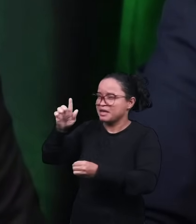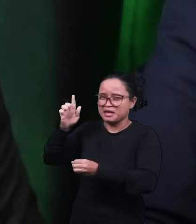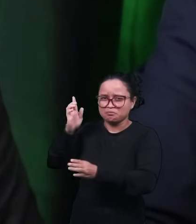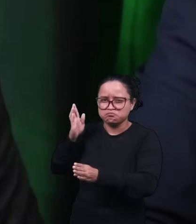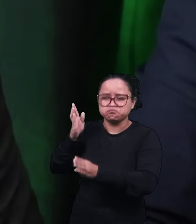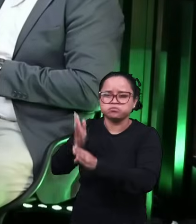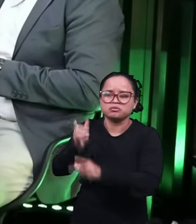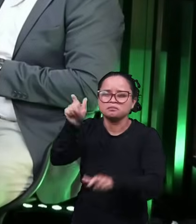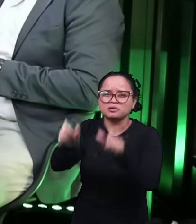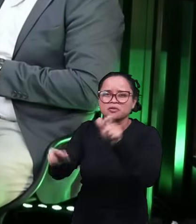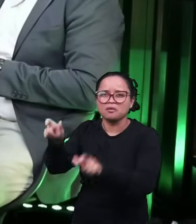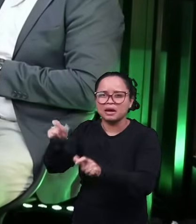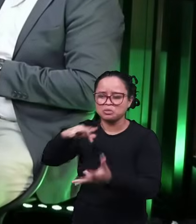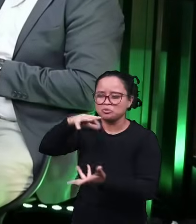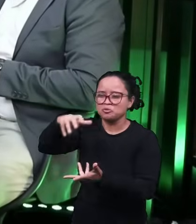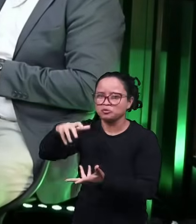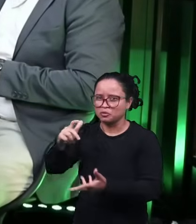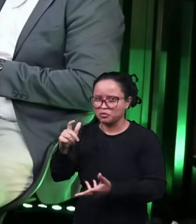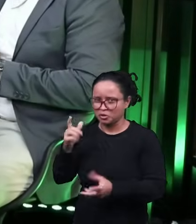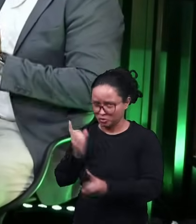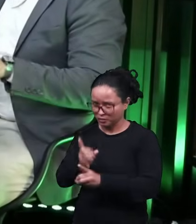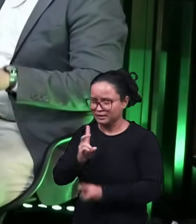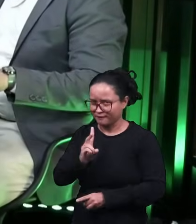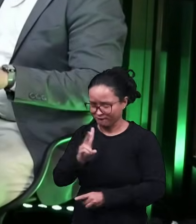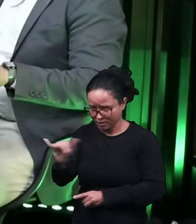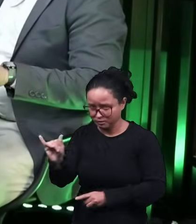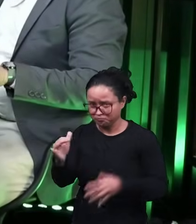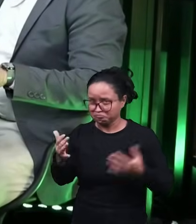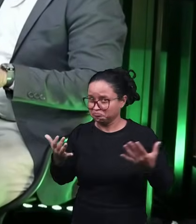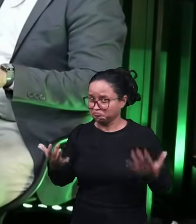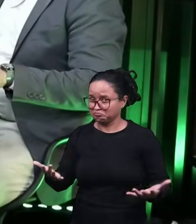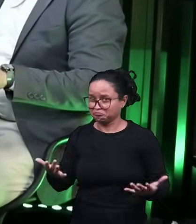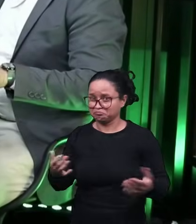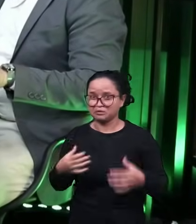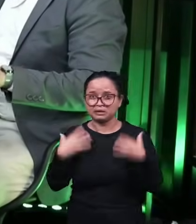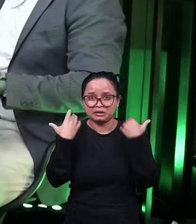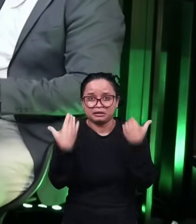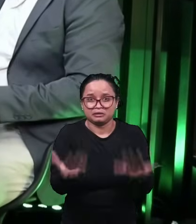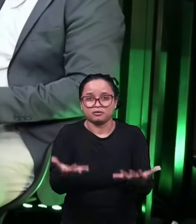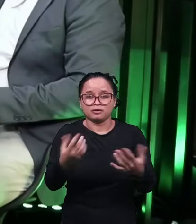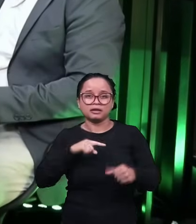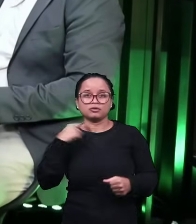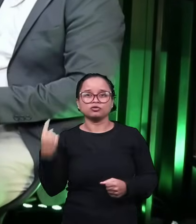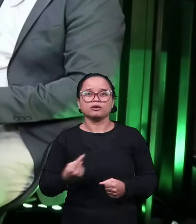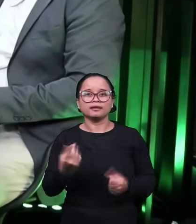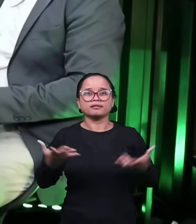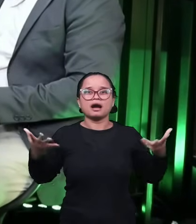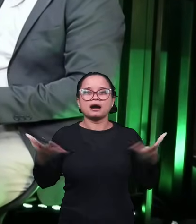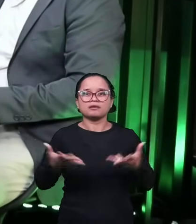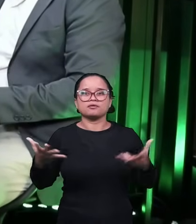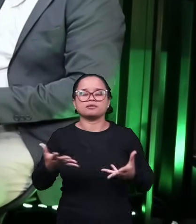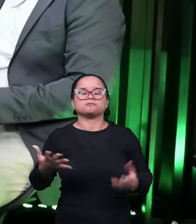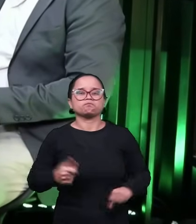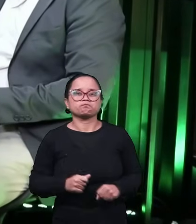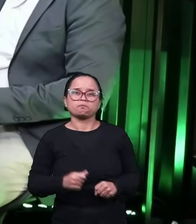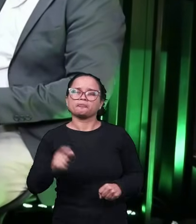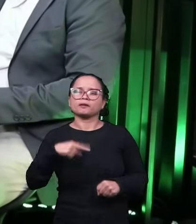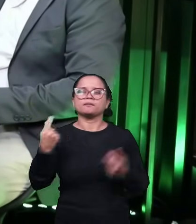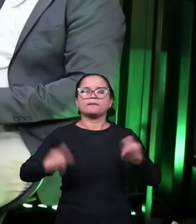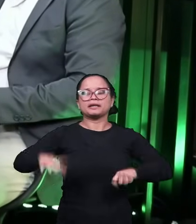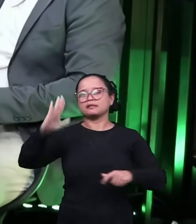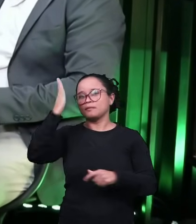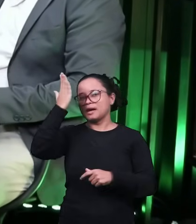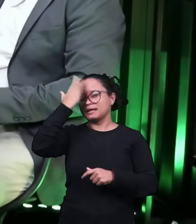esse questionamento que Jesus expressa é porque e a nossa posição hoje é justamente